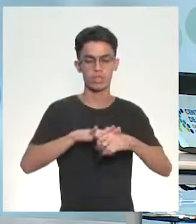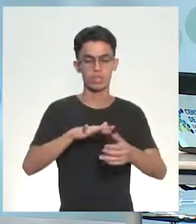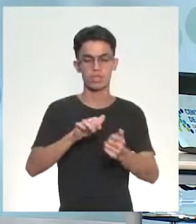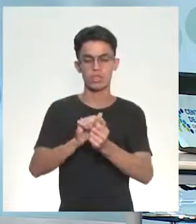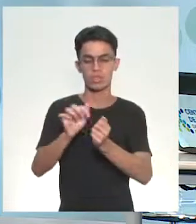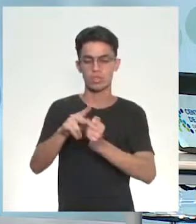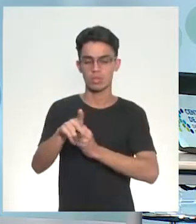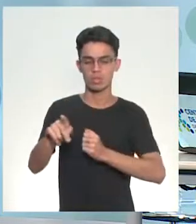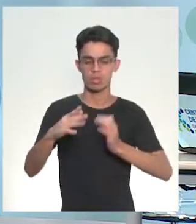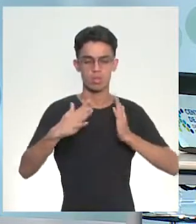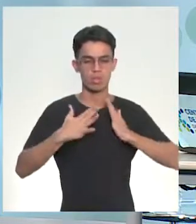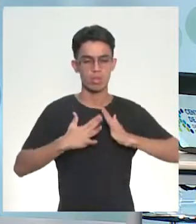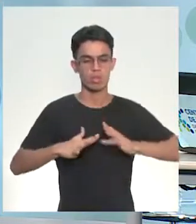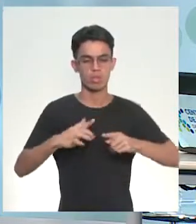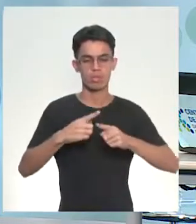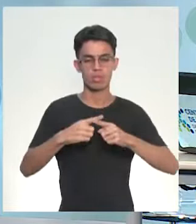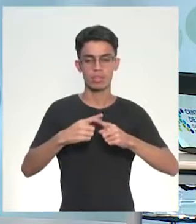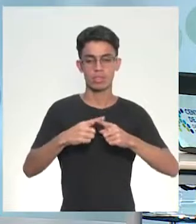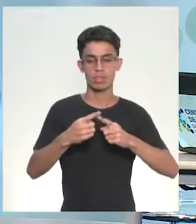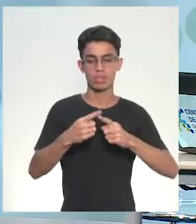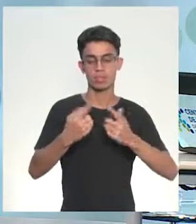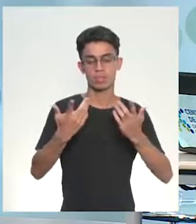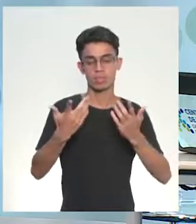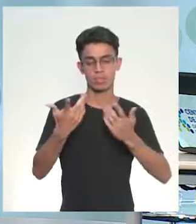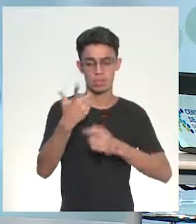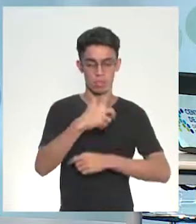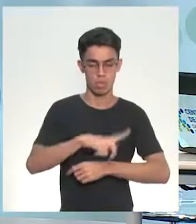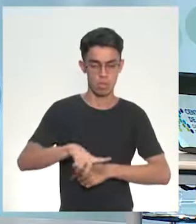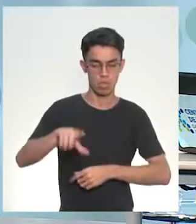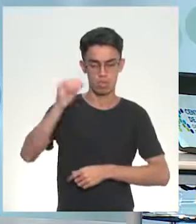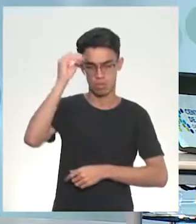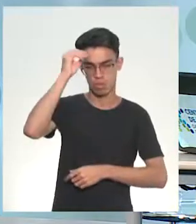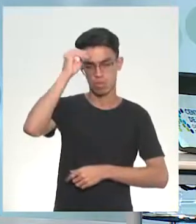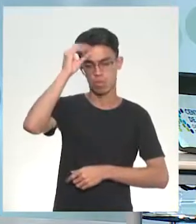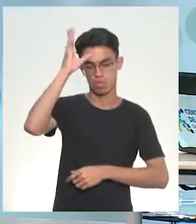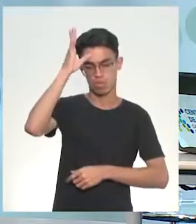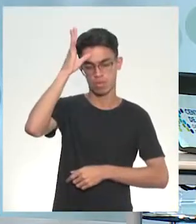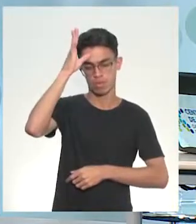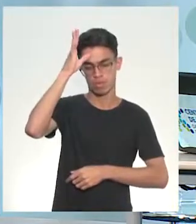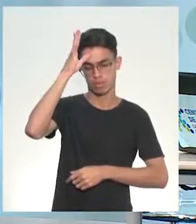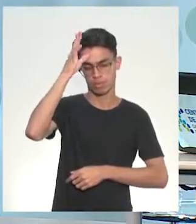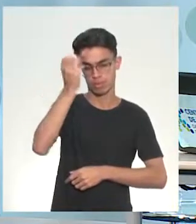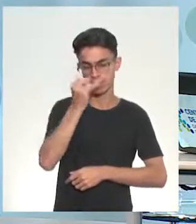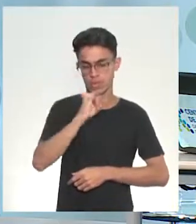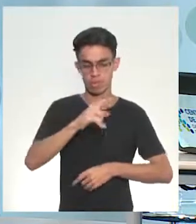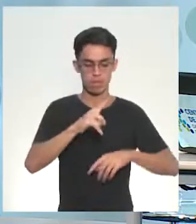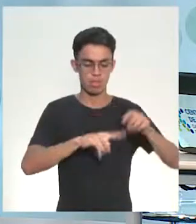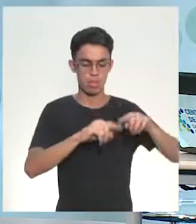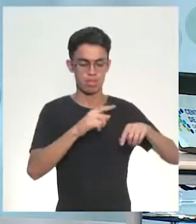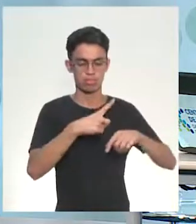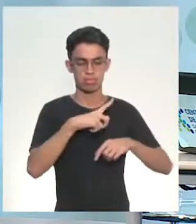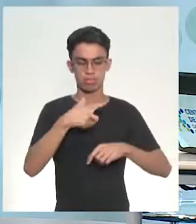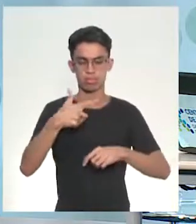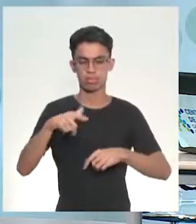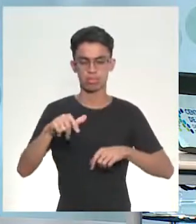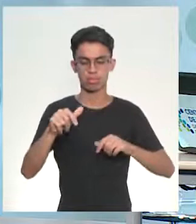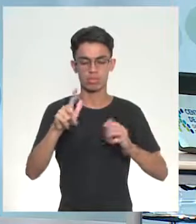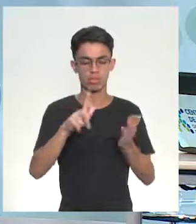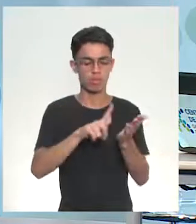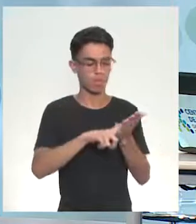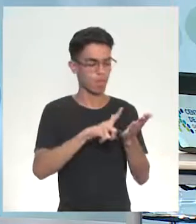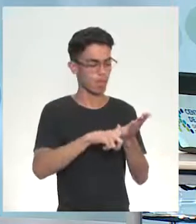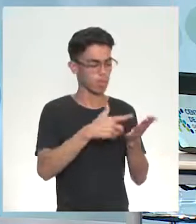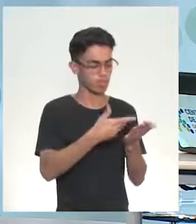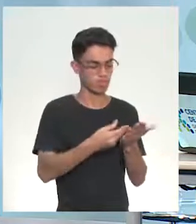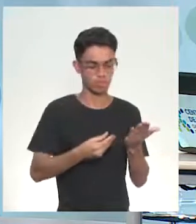Mas fique tranquilo, porque aí você reforça o conhecimento, certo? Agora, se você não tiver o material, separe folhas,